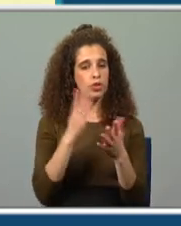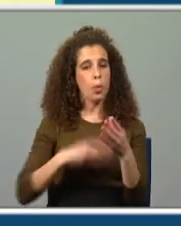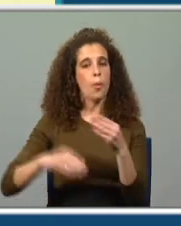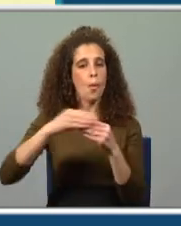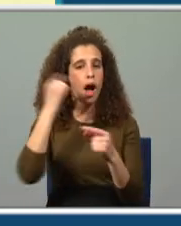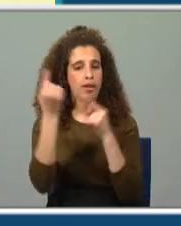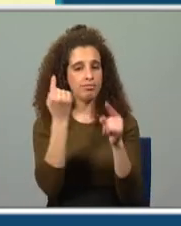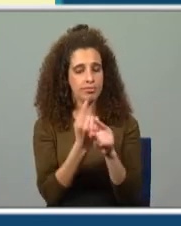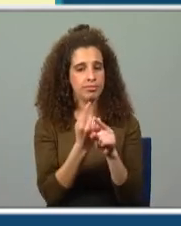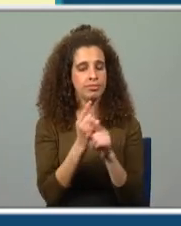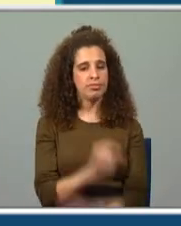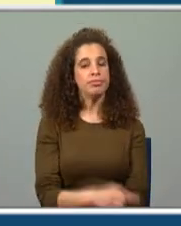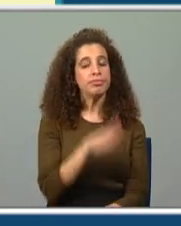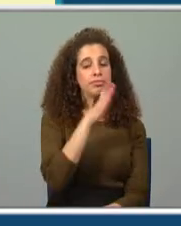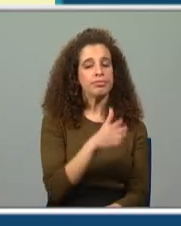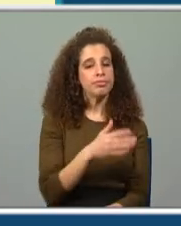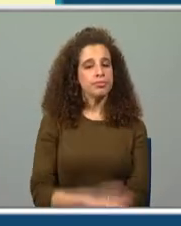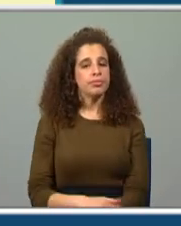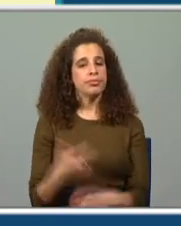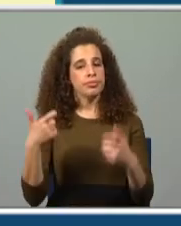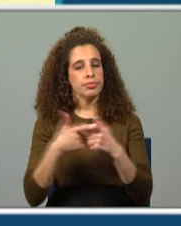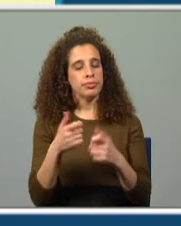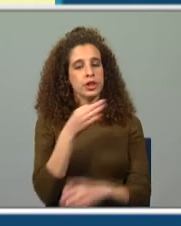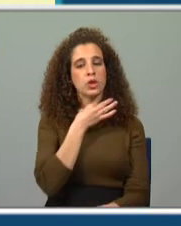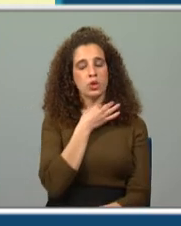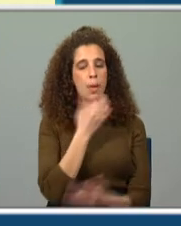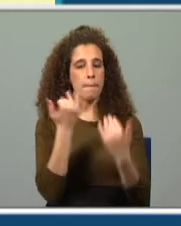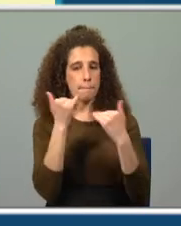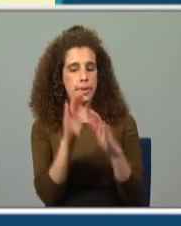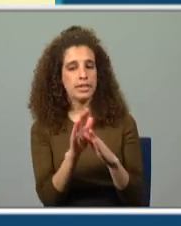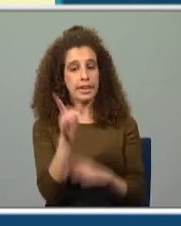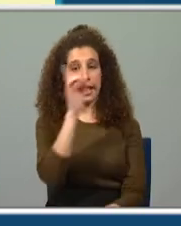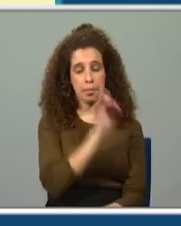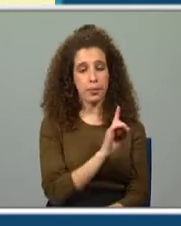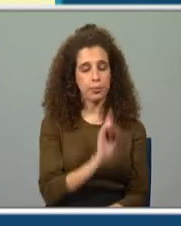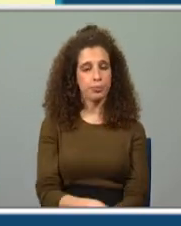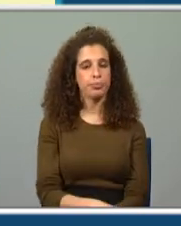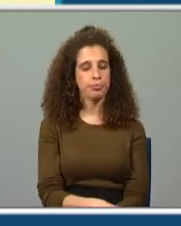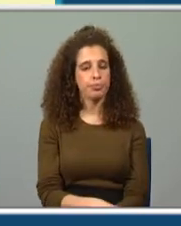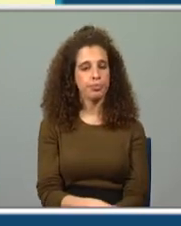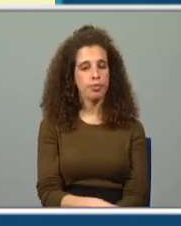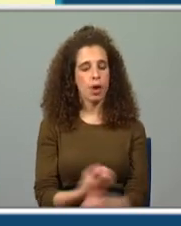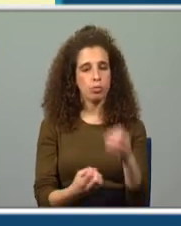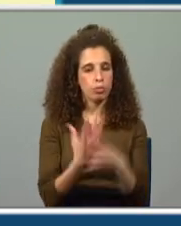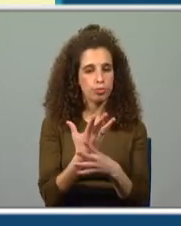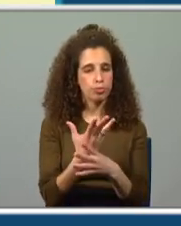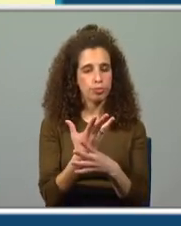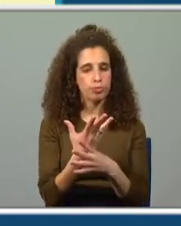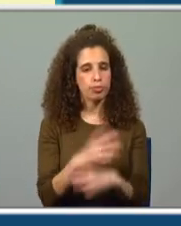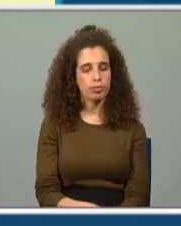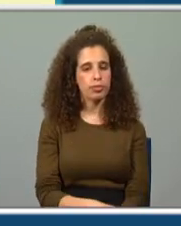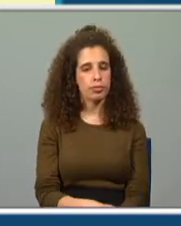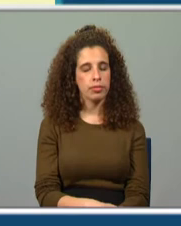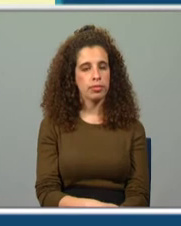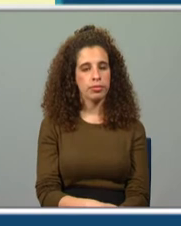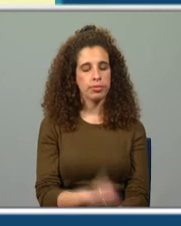acrescentar algumas coisas. Já tinha dito que era um género de ópera, mas era um género um drama musical em alemão, que originalmente até tinha, em vez de